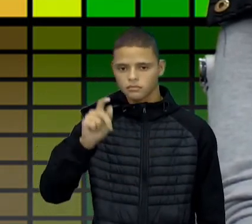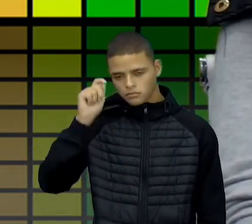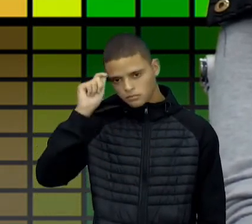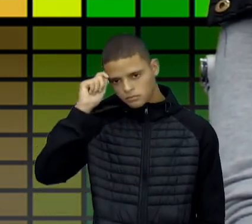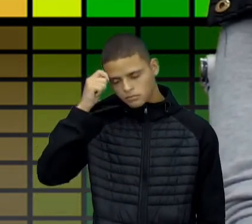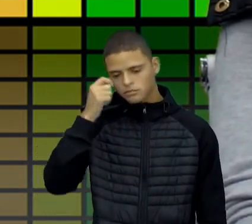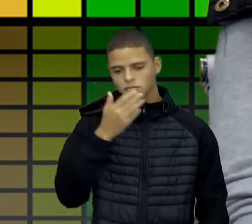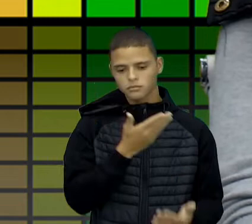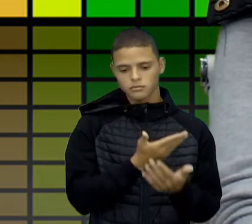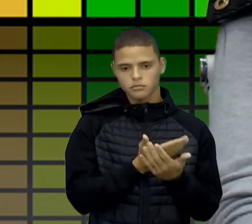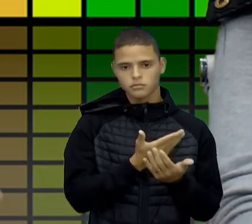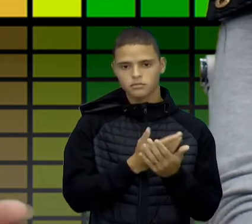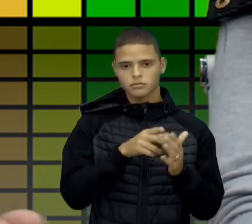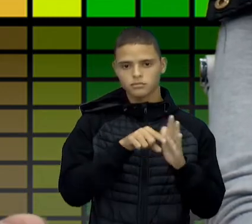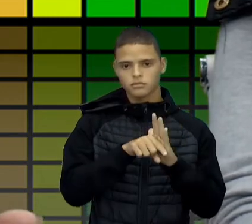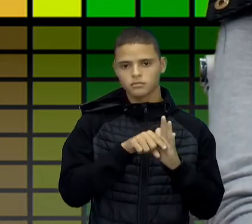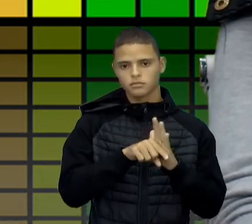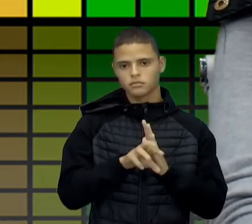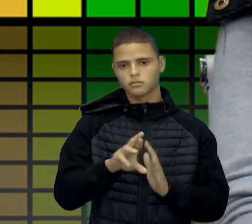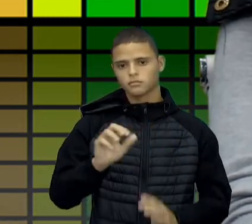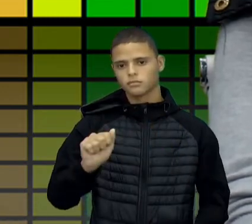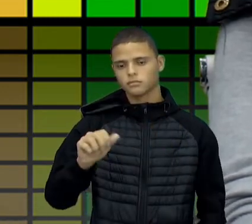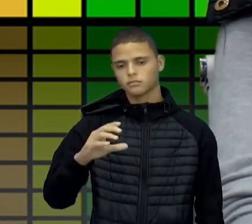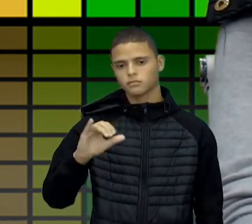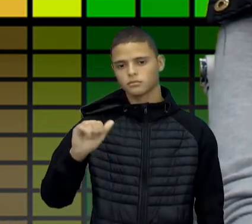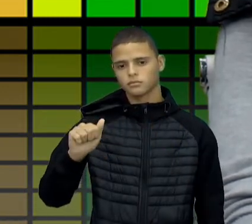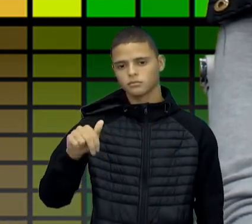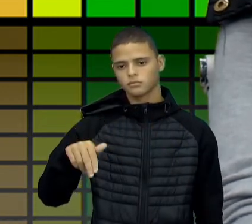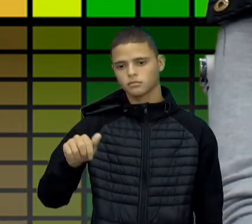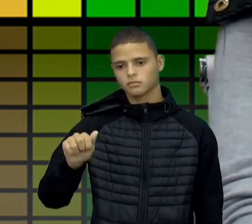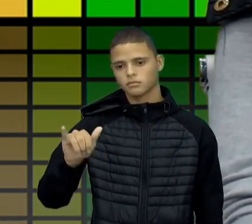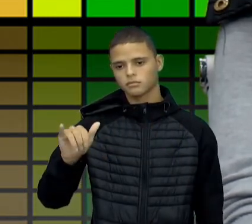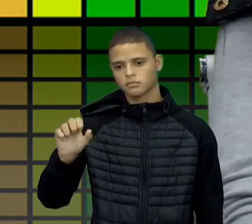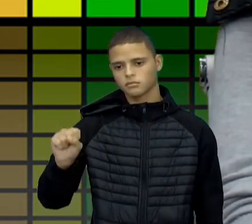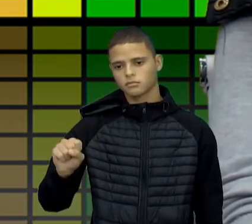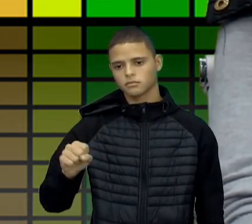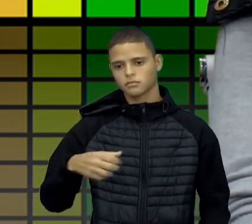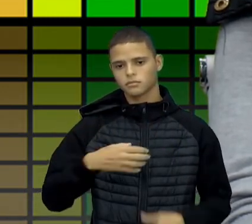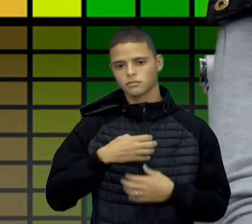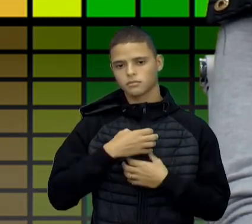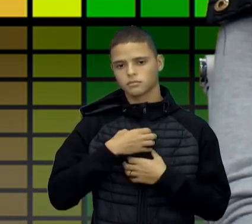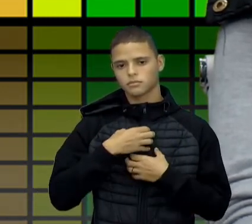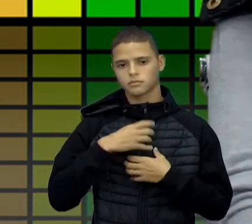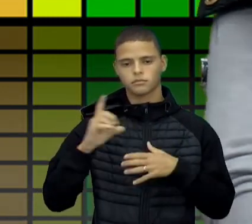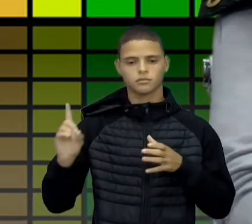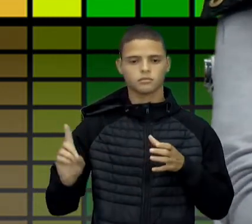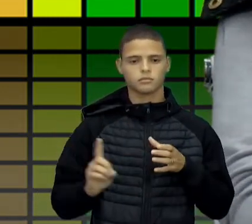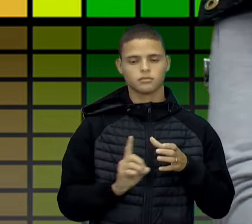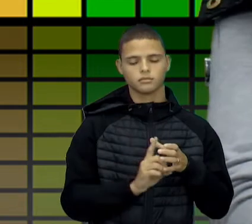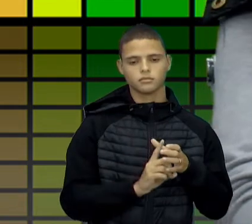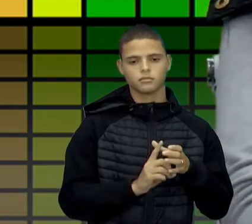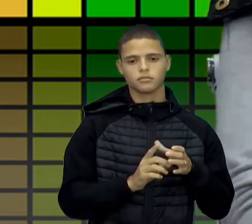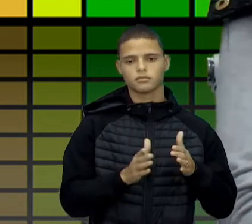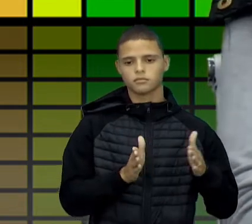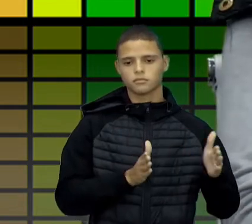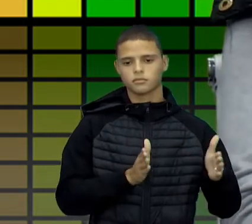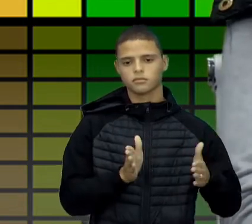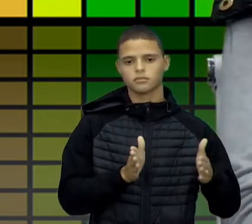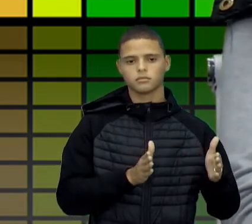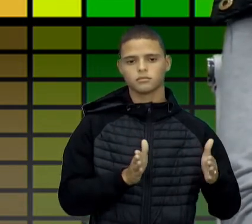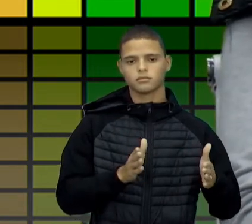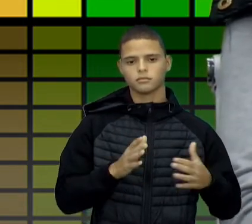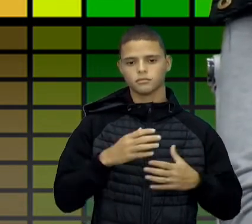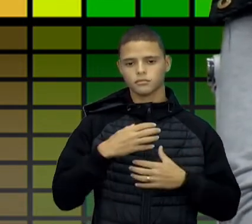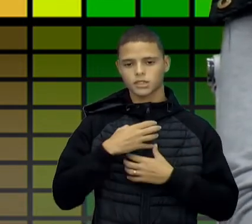estudando, analisando uma música do Racionais MCs. Então, foi uma coisa que eu me senti parte daquele momento. Então, aquilo foi